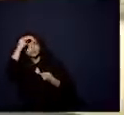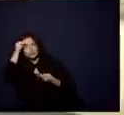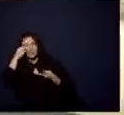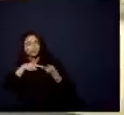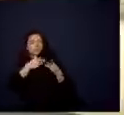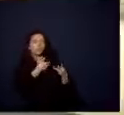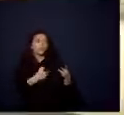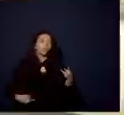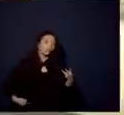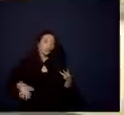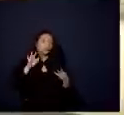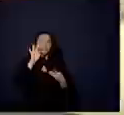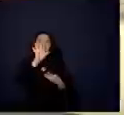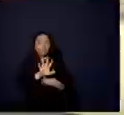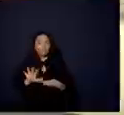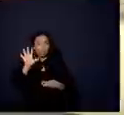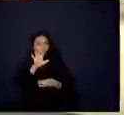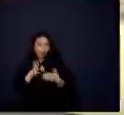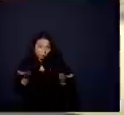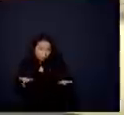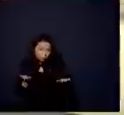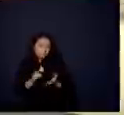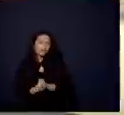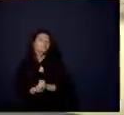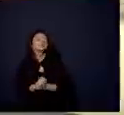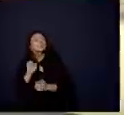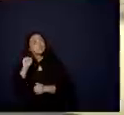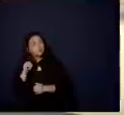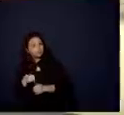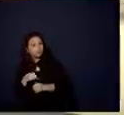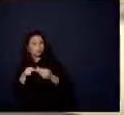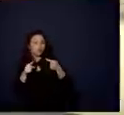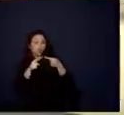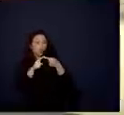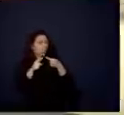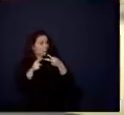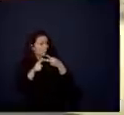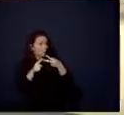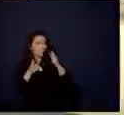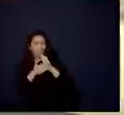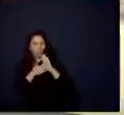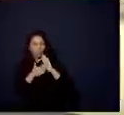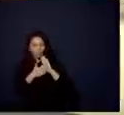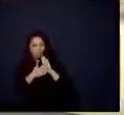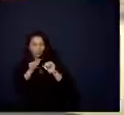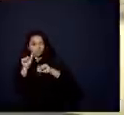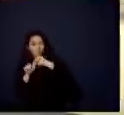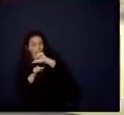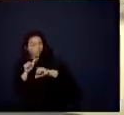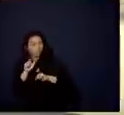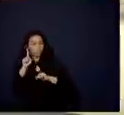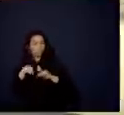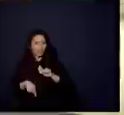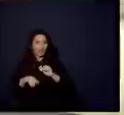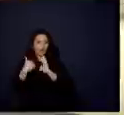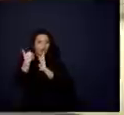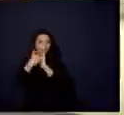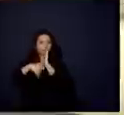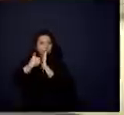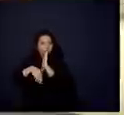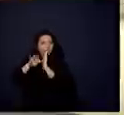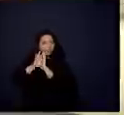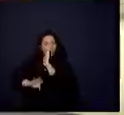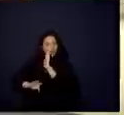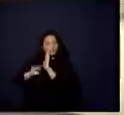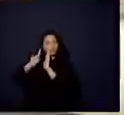tem na verdade as duas propostas têm duas transições tem uma transição para os tributos estaduais